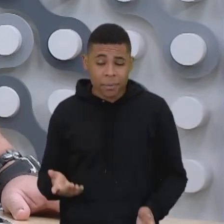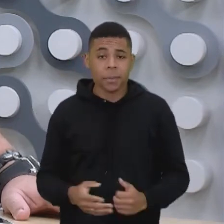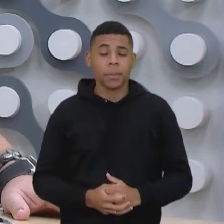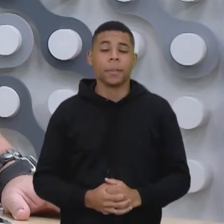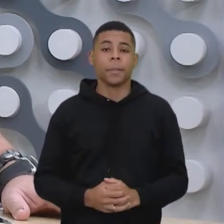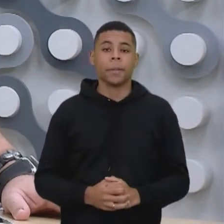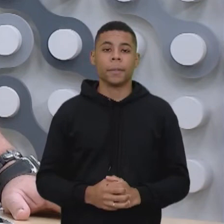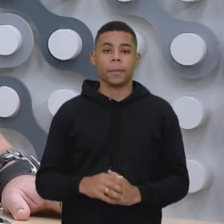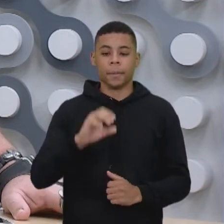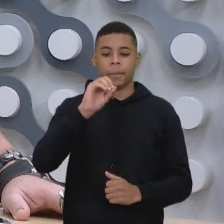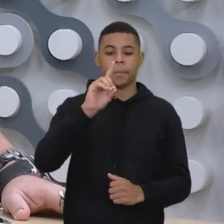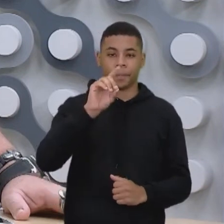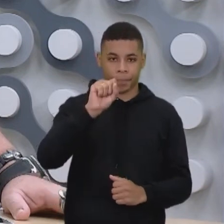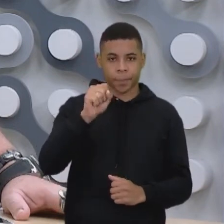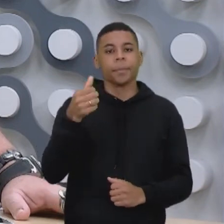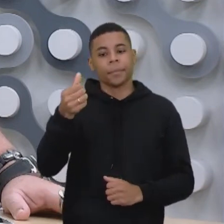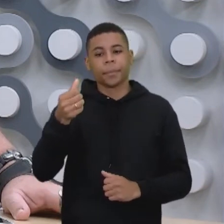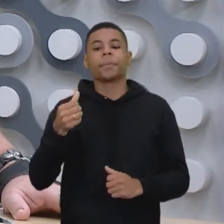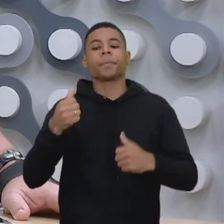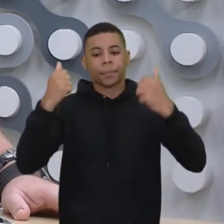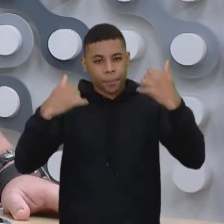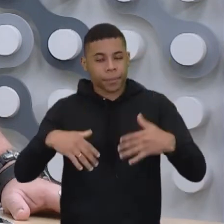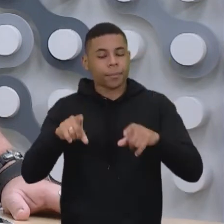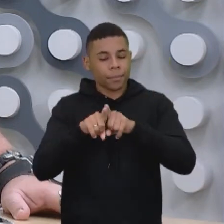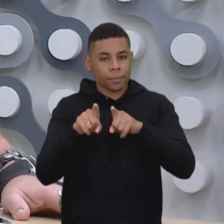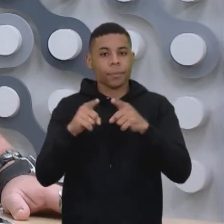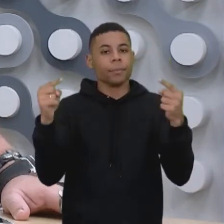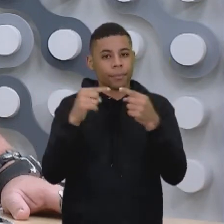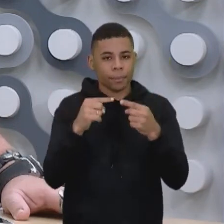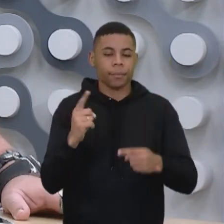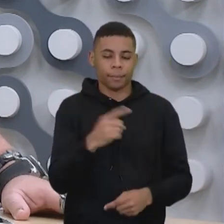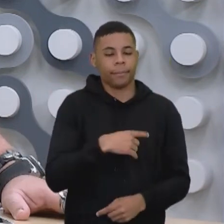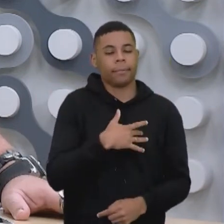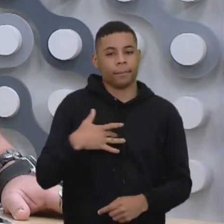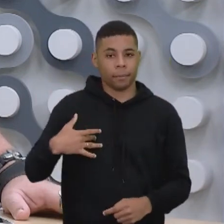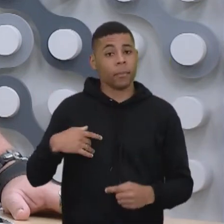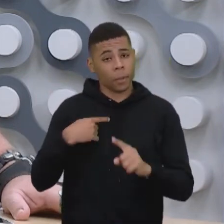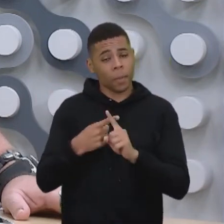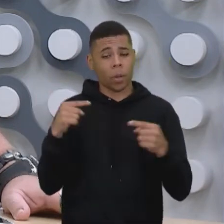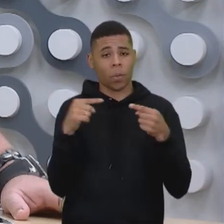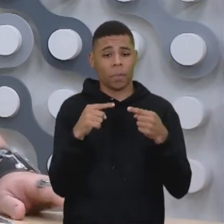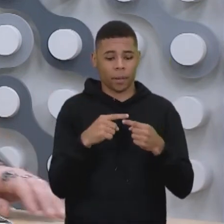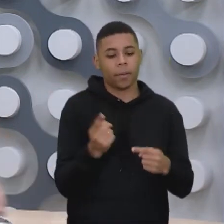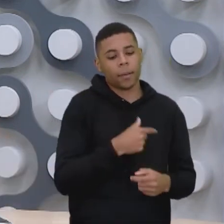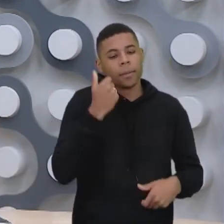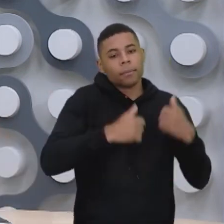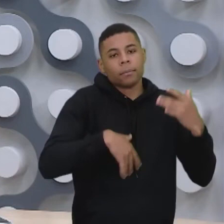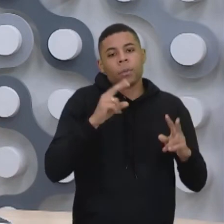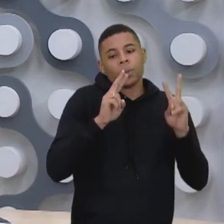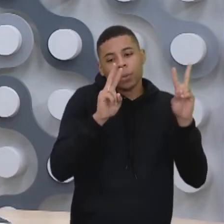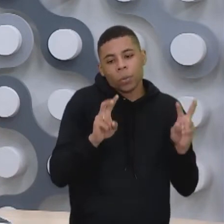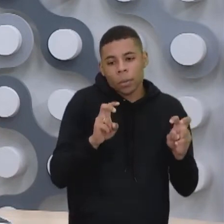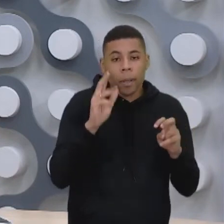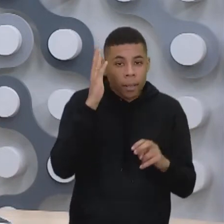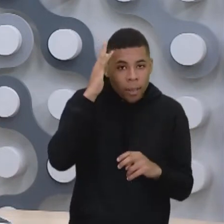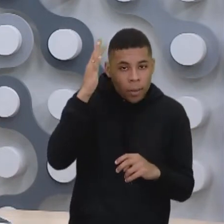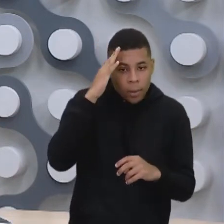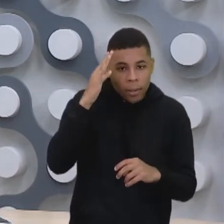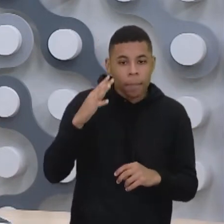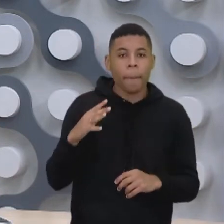Então, o ODS6 também tem muita relação com o que nós estamos discutindo aí sobre essa questão aí de